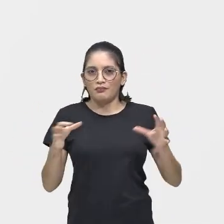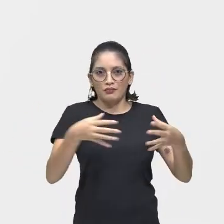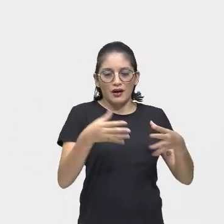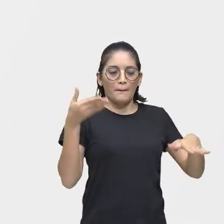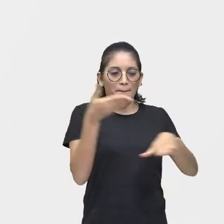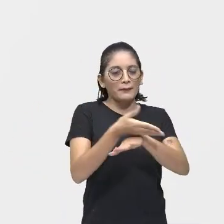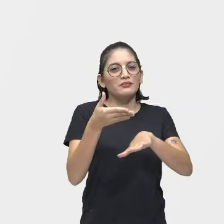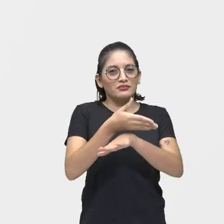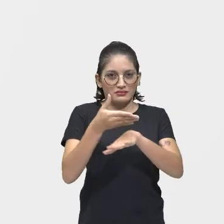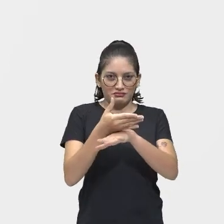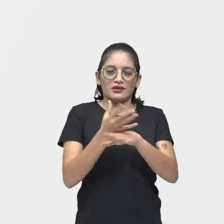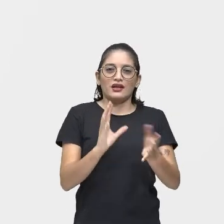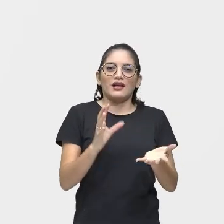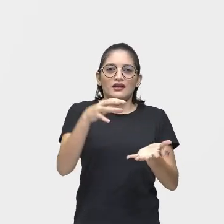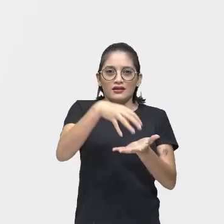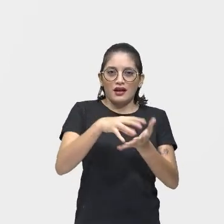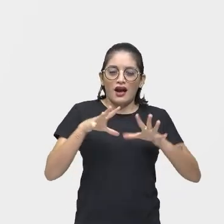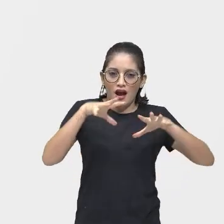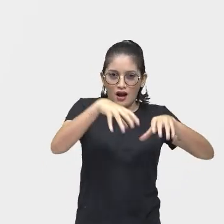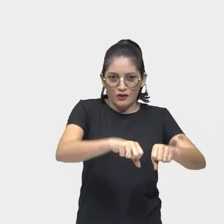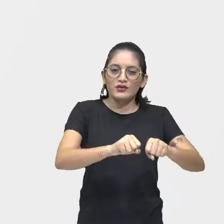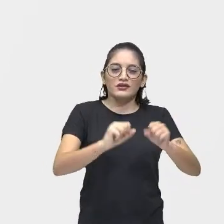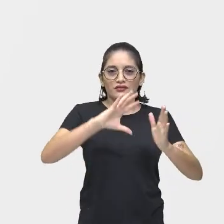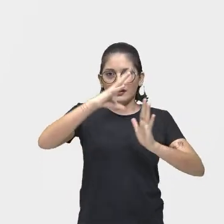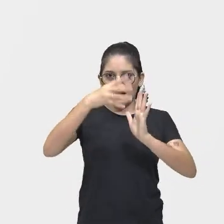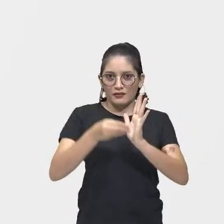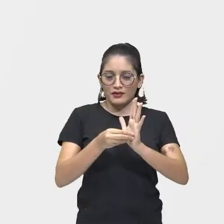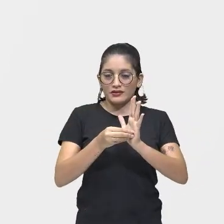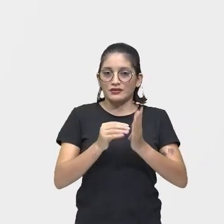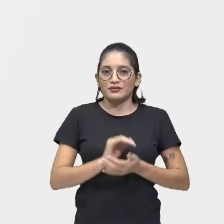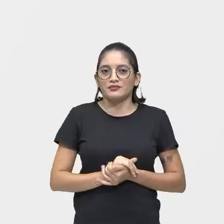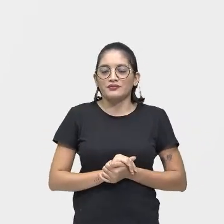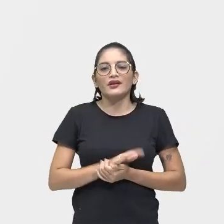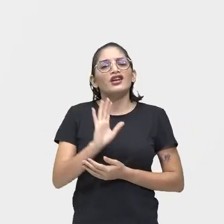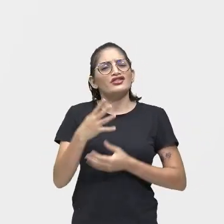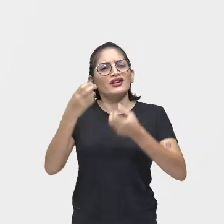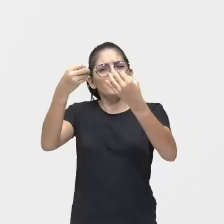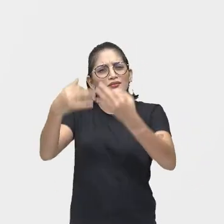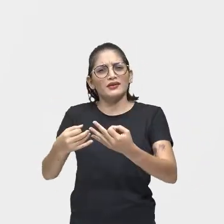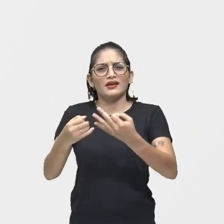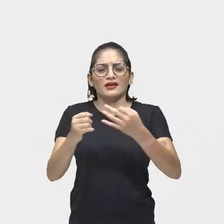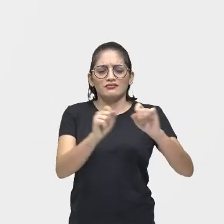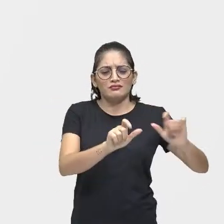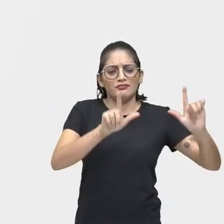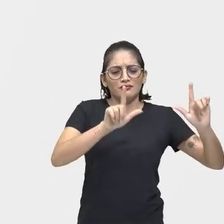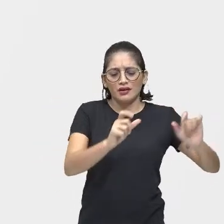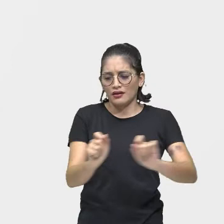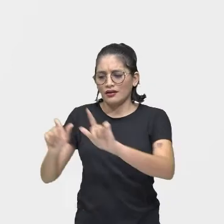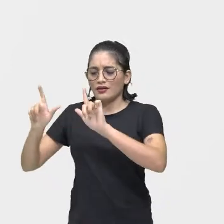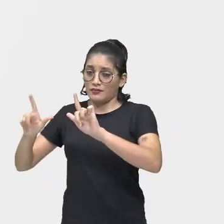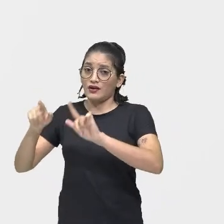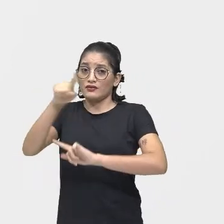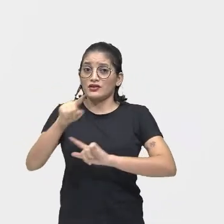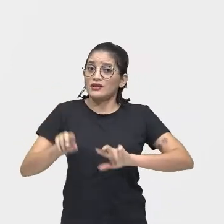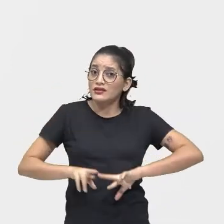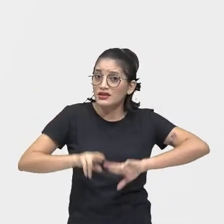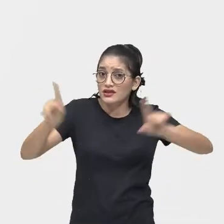na colonização da Amazônia. Isso aqui basicamente o último quadro que eu mostrei para vocês. Vocês vão